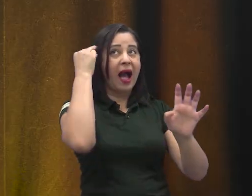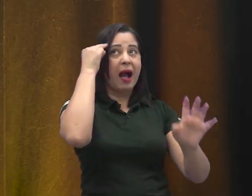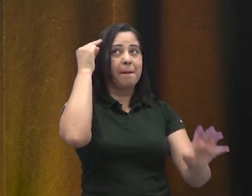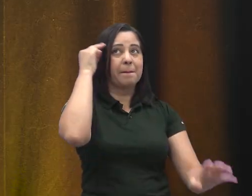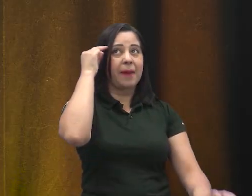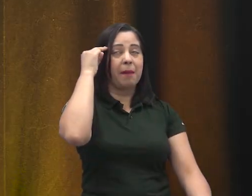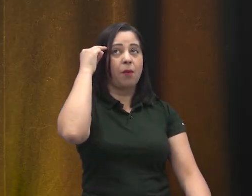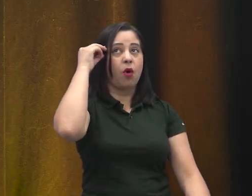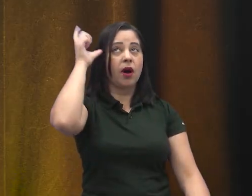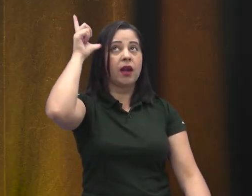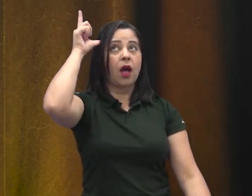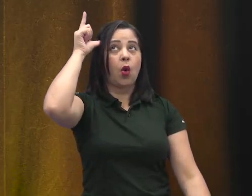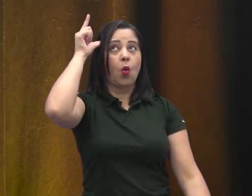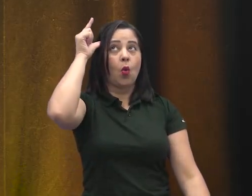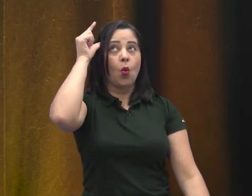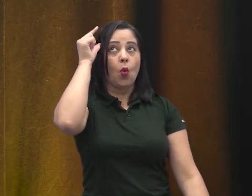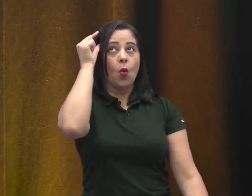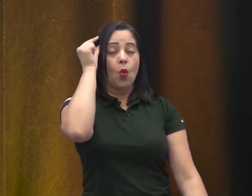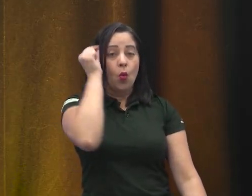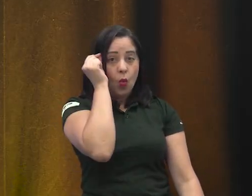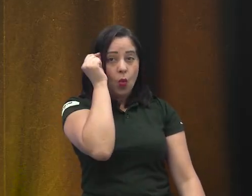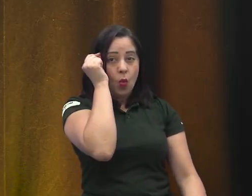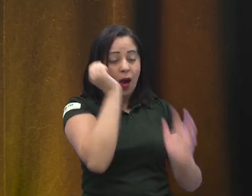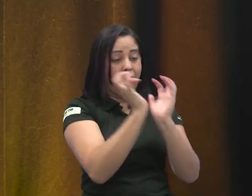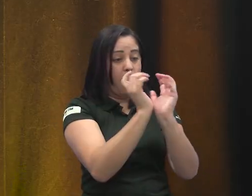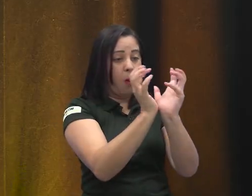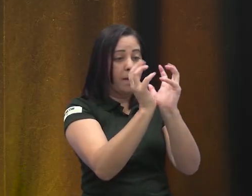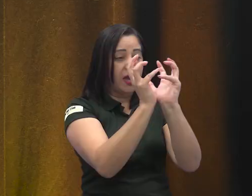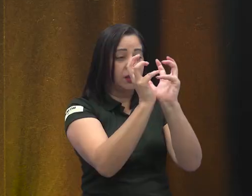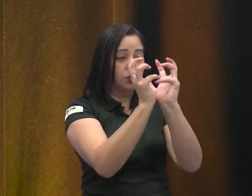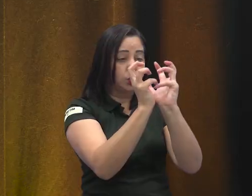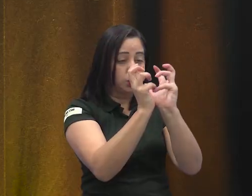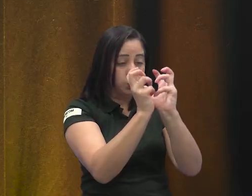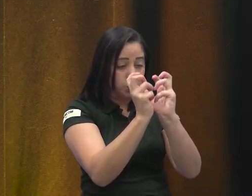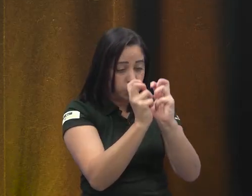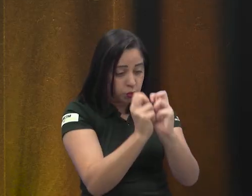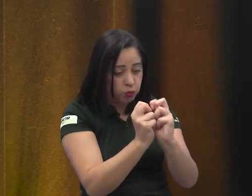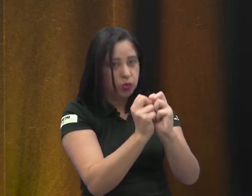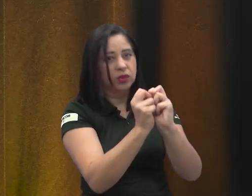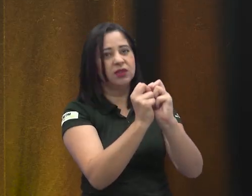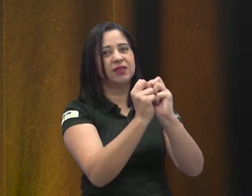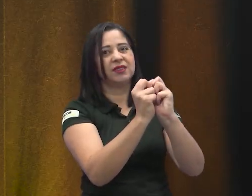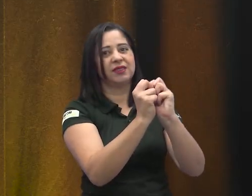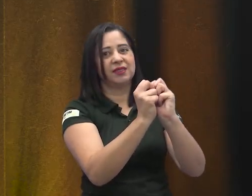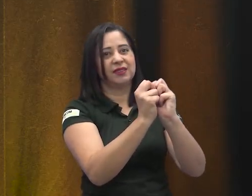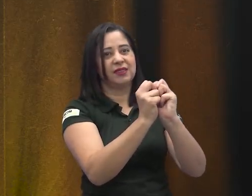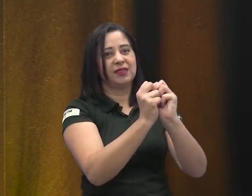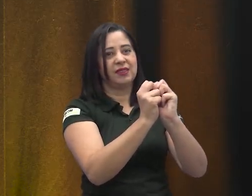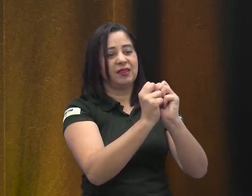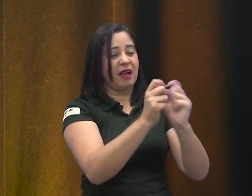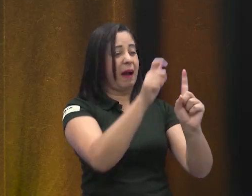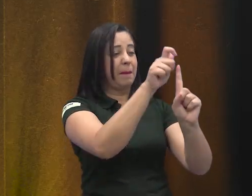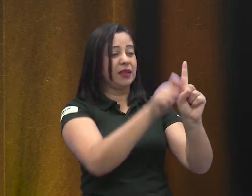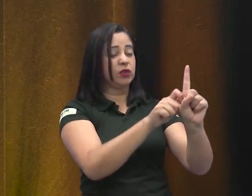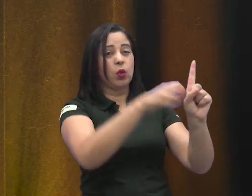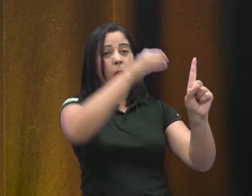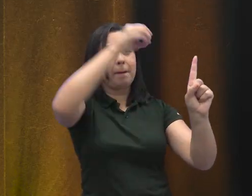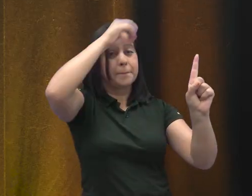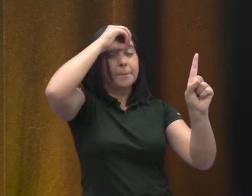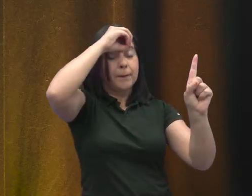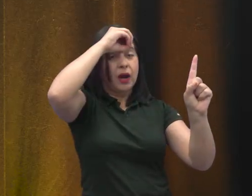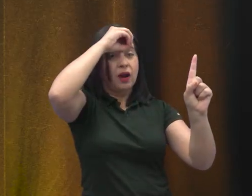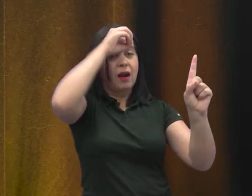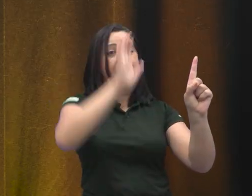fez perceber o que é a dor de não saber nada, mas principalmente a dor do cuidador, né?